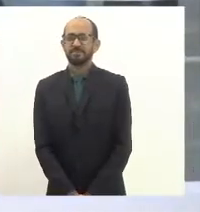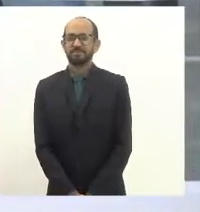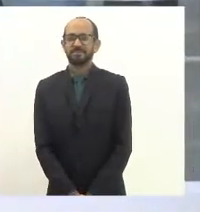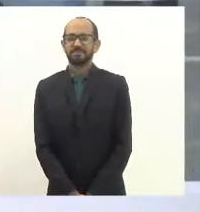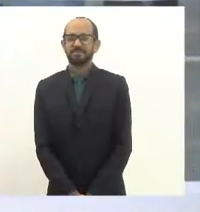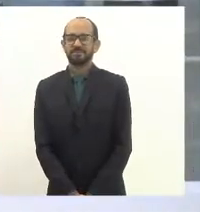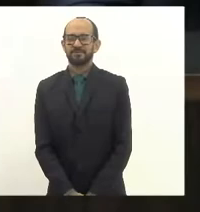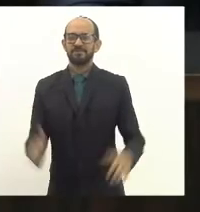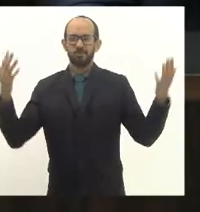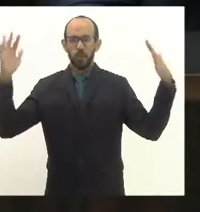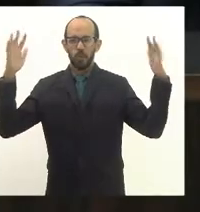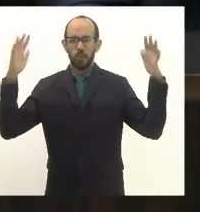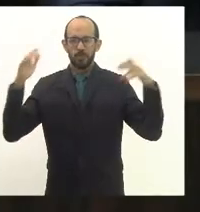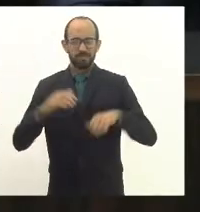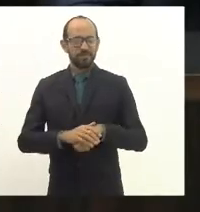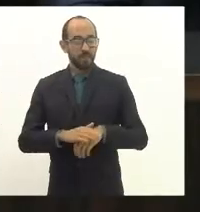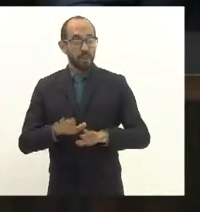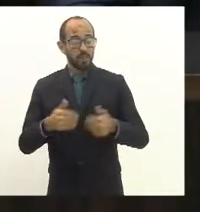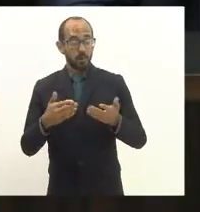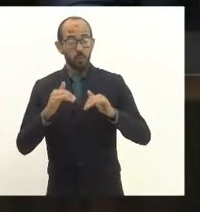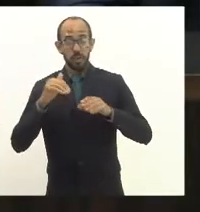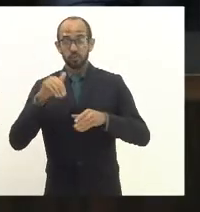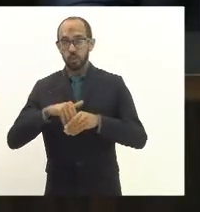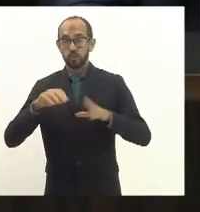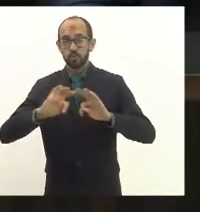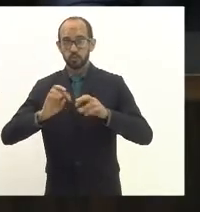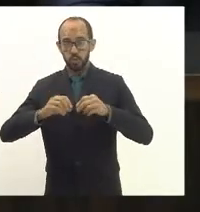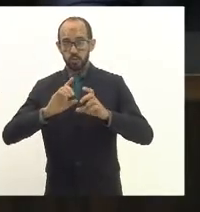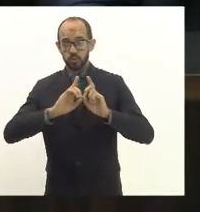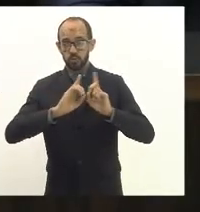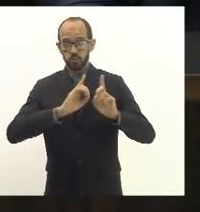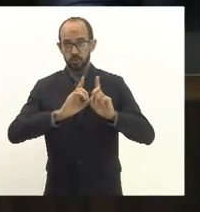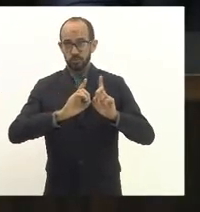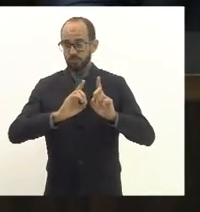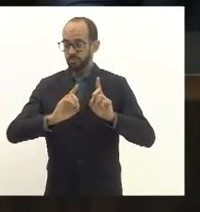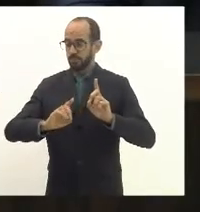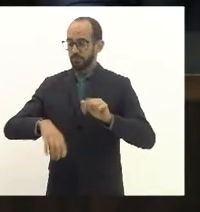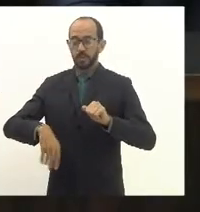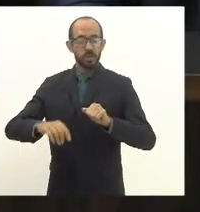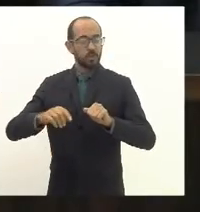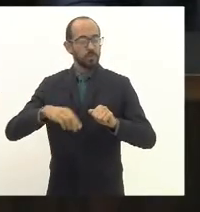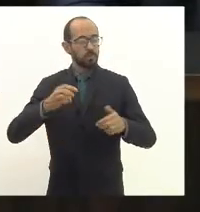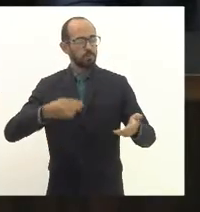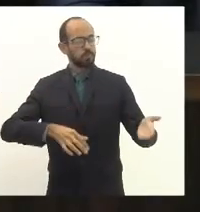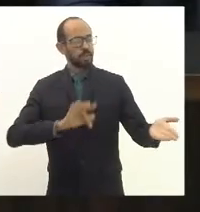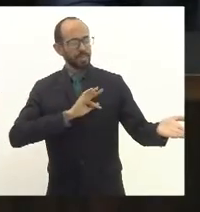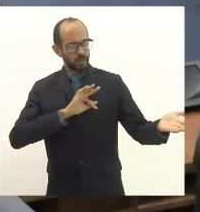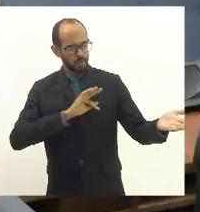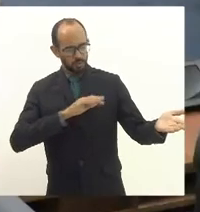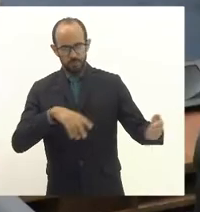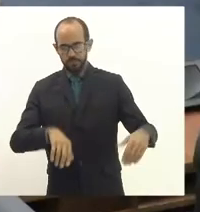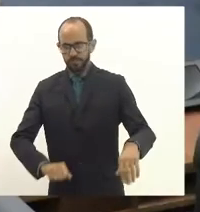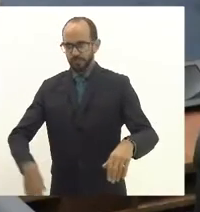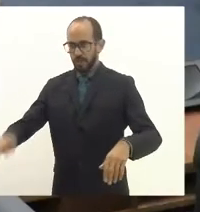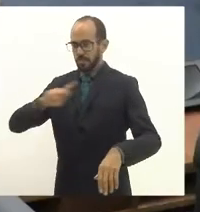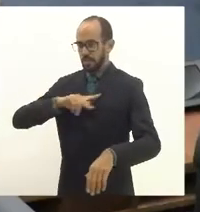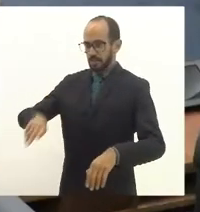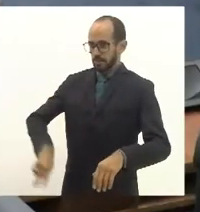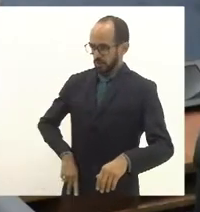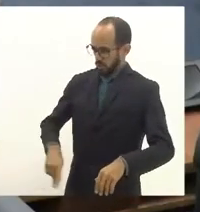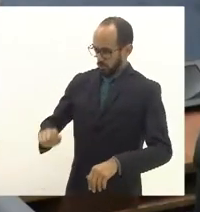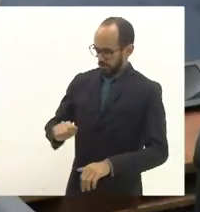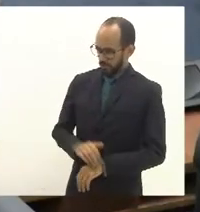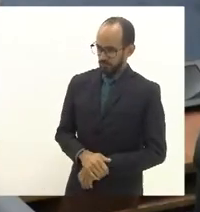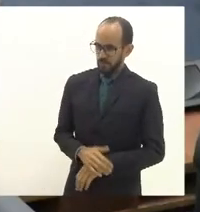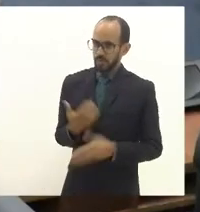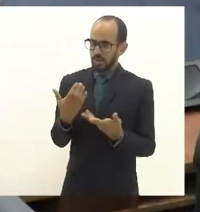Com os pareceres emitidos em discussão. Para discutir. Deputada Marta Rocha. Presidente, eu queria,